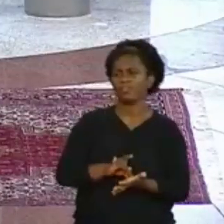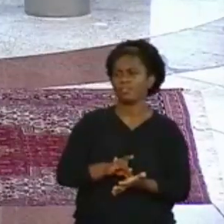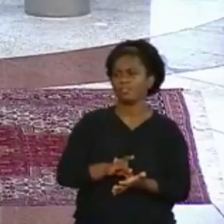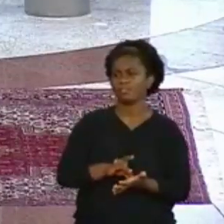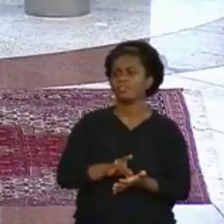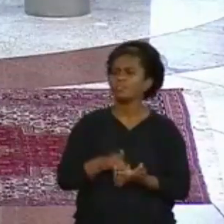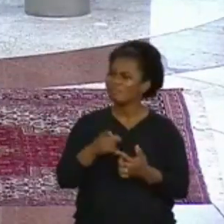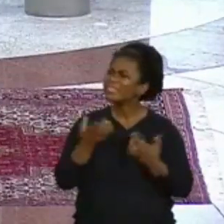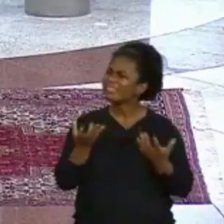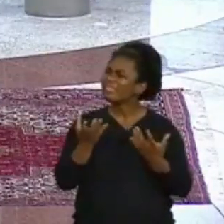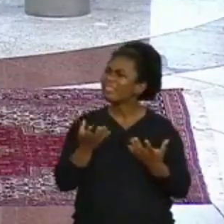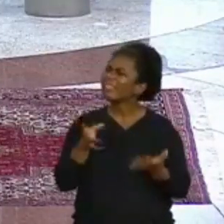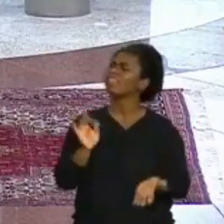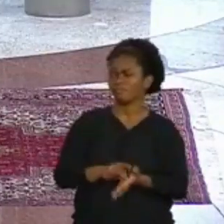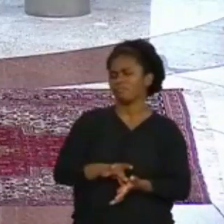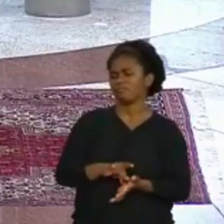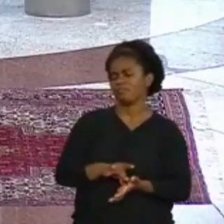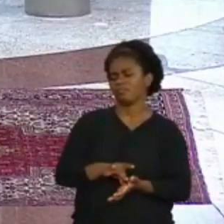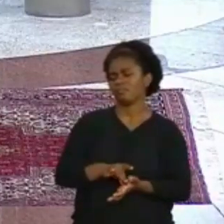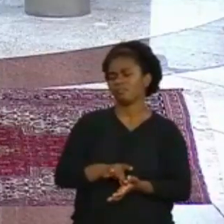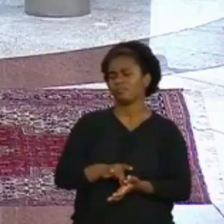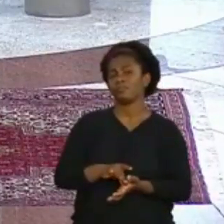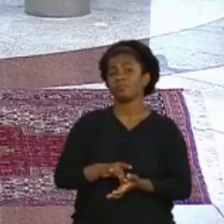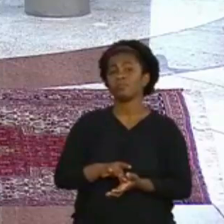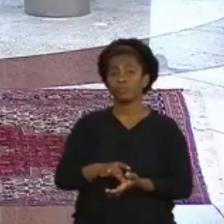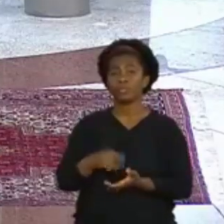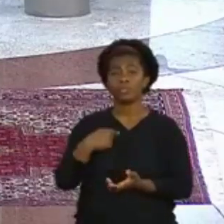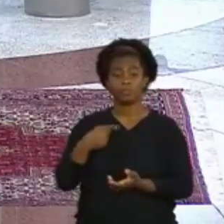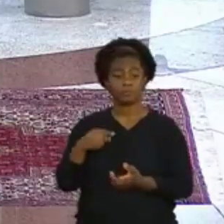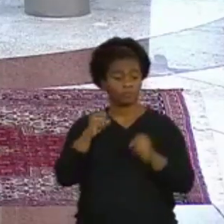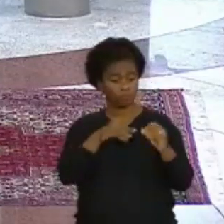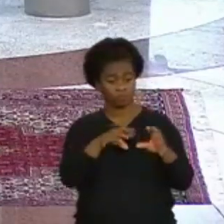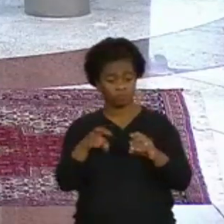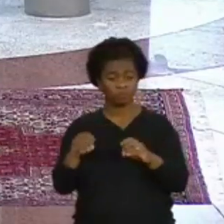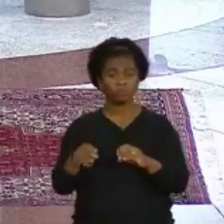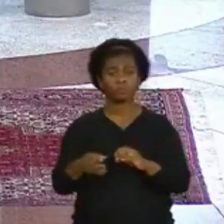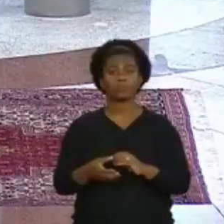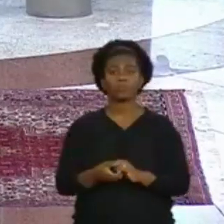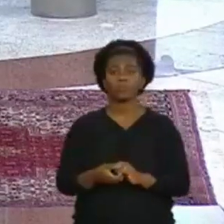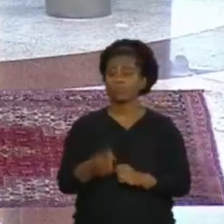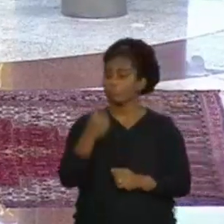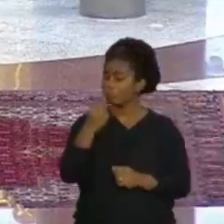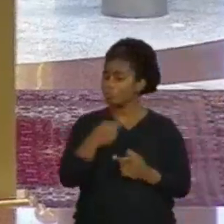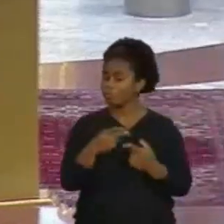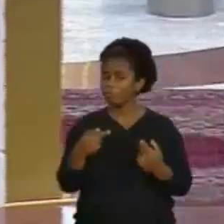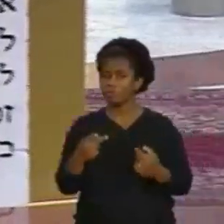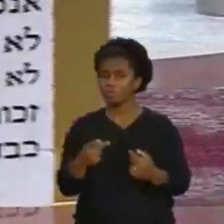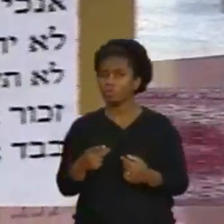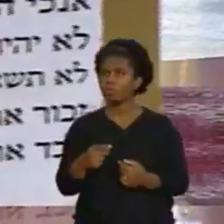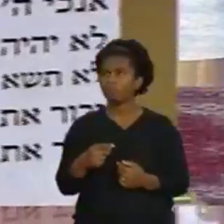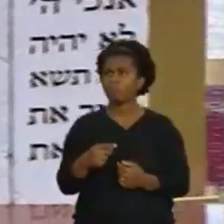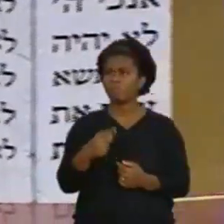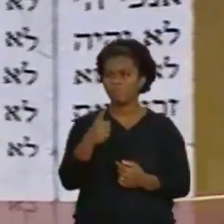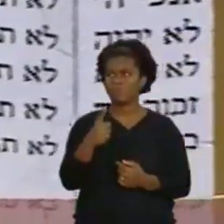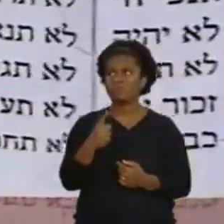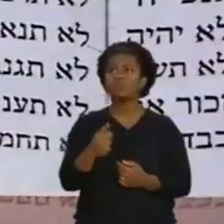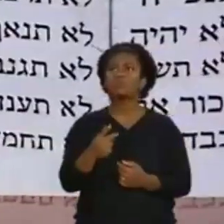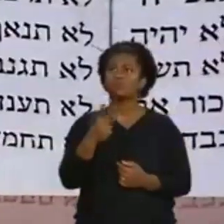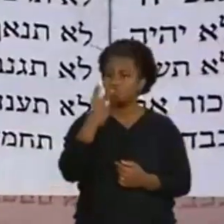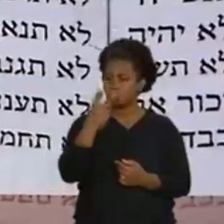Você quer mesmo mudar de vida? Eu vou te ensinar uma coisa hoje, aliás, duas coisas